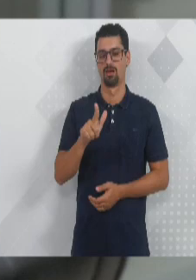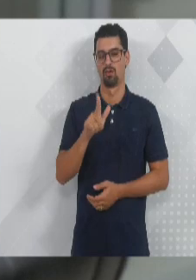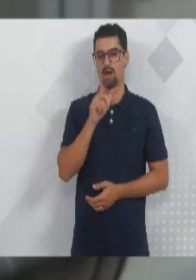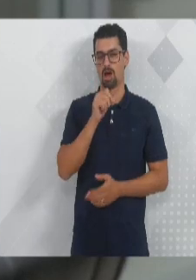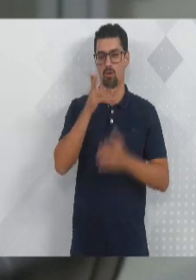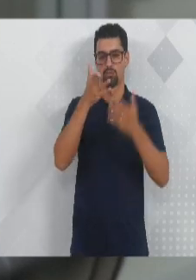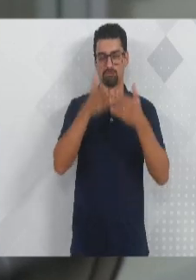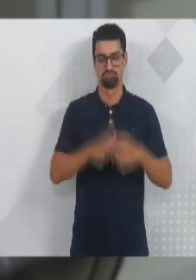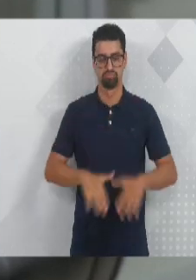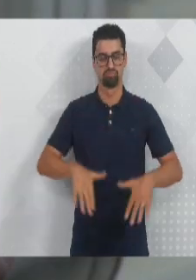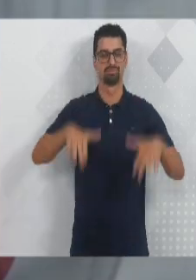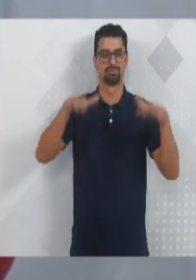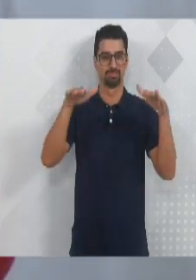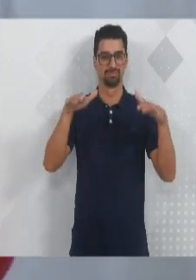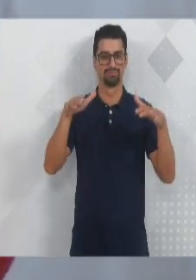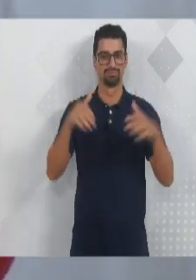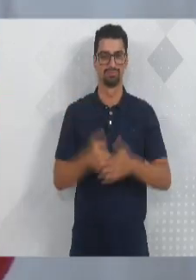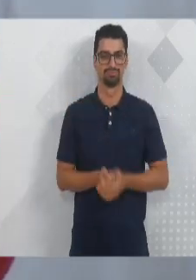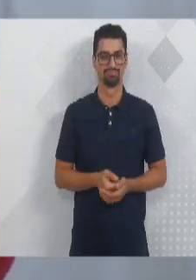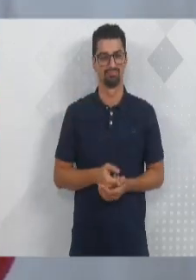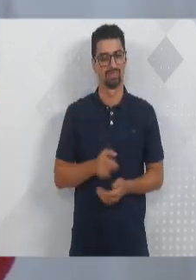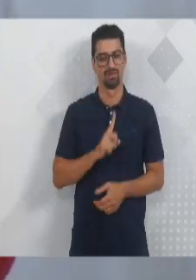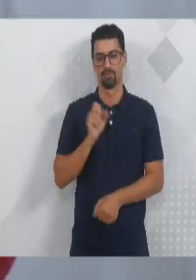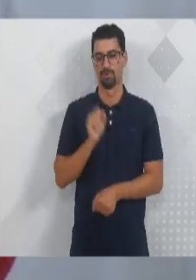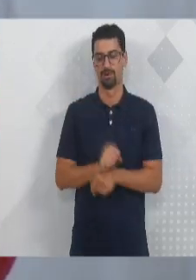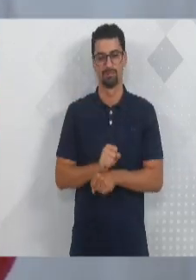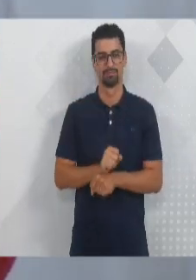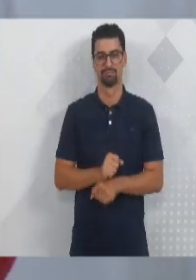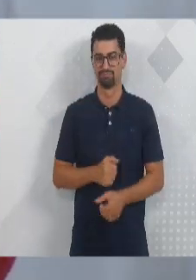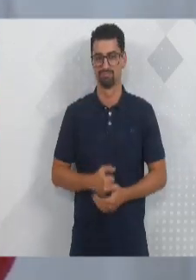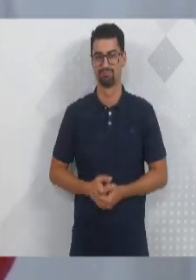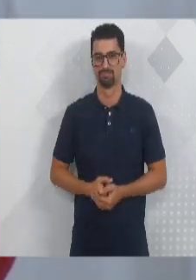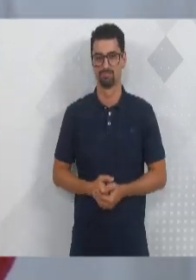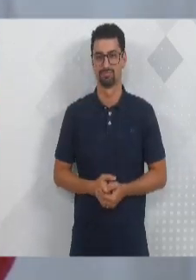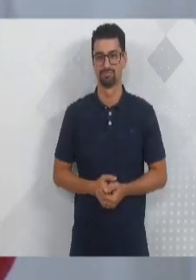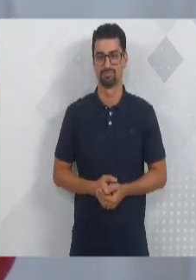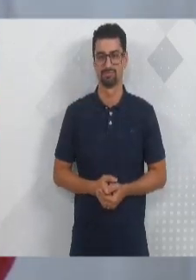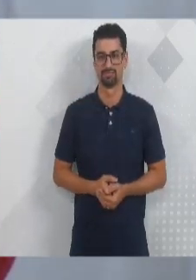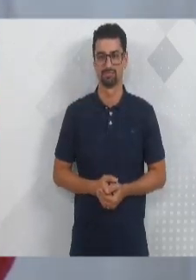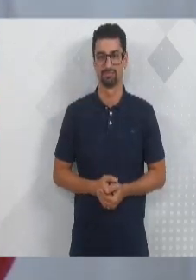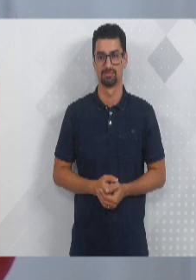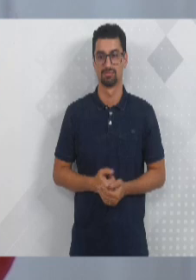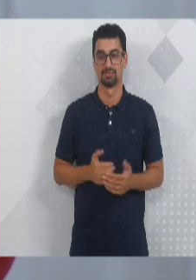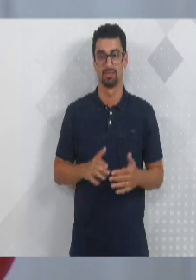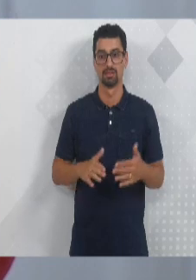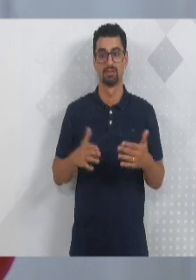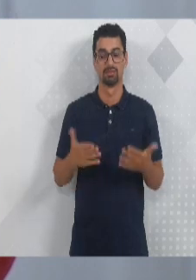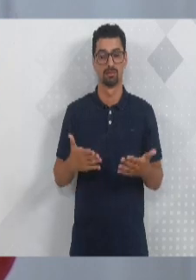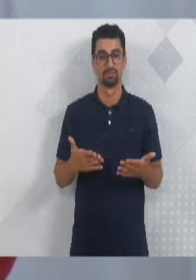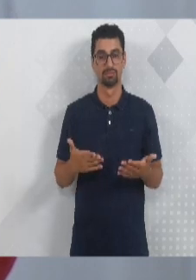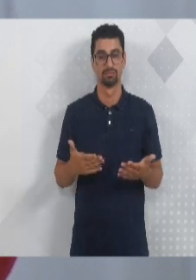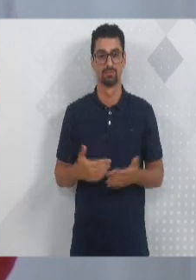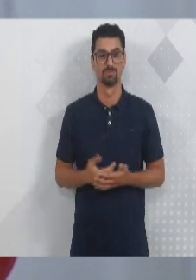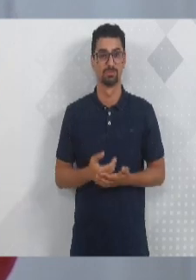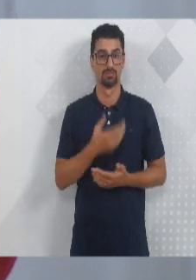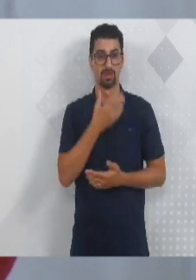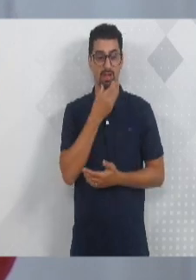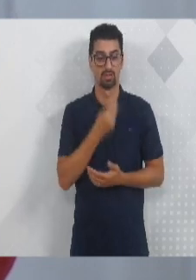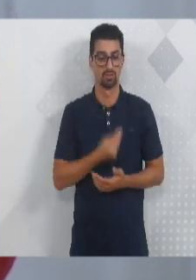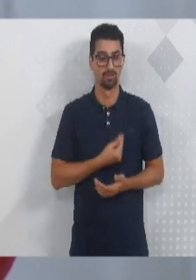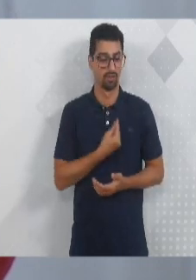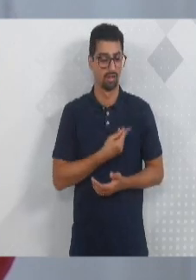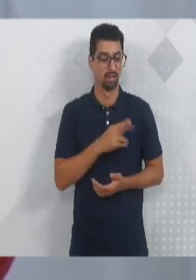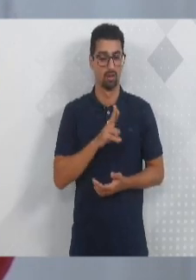abaixo e não paramos mais né então eu acho que a vida do